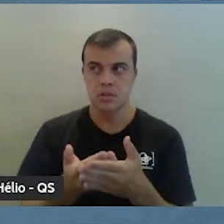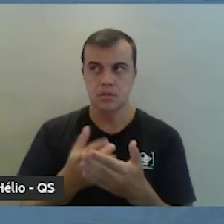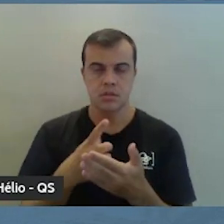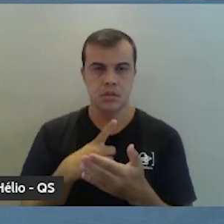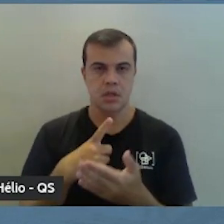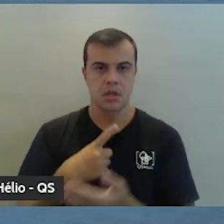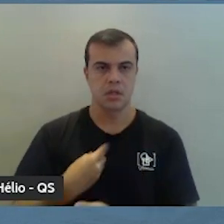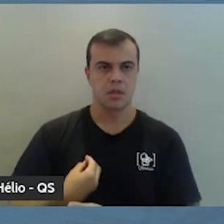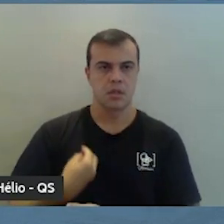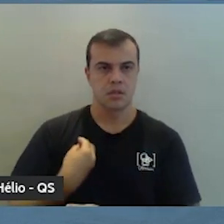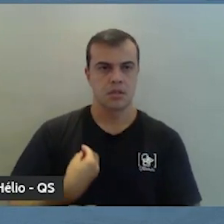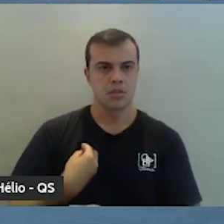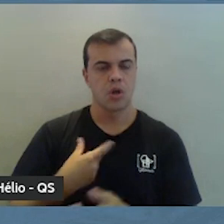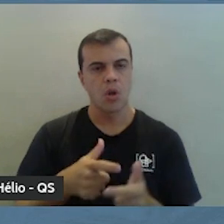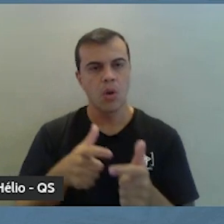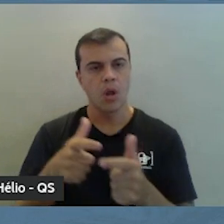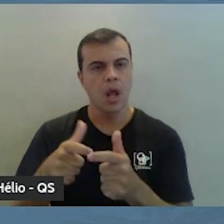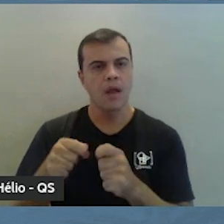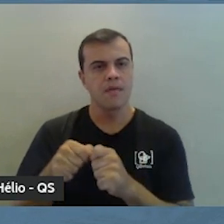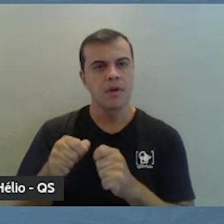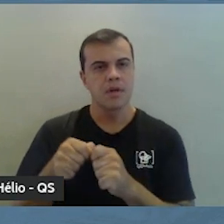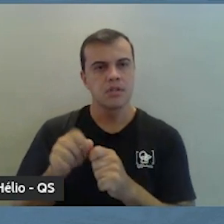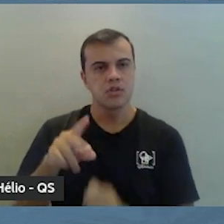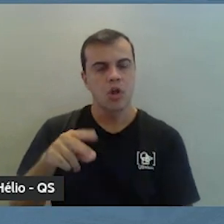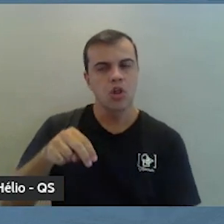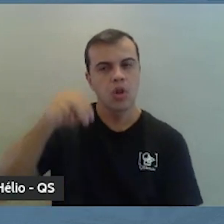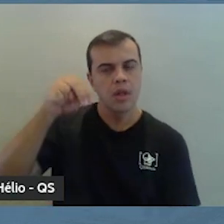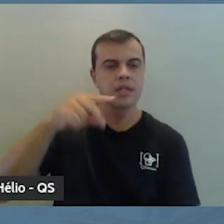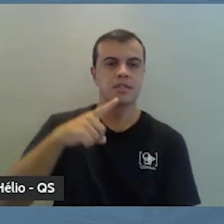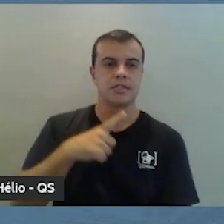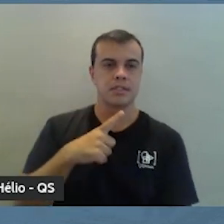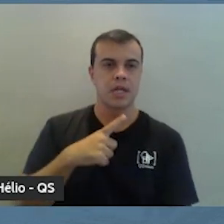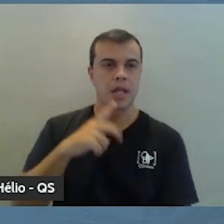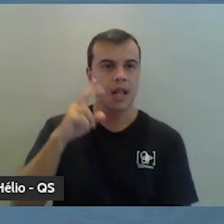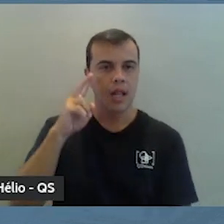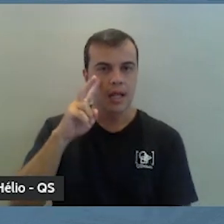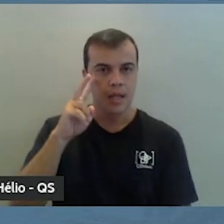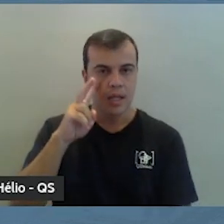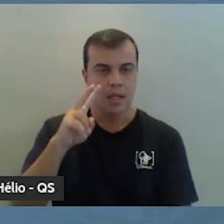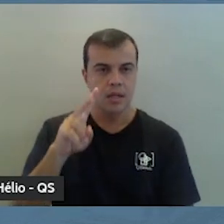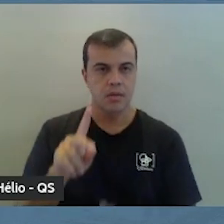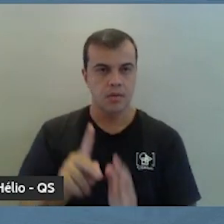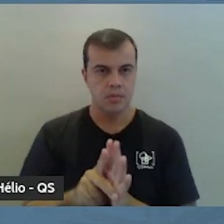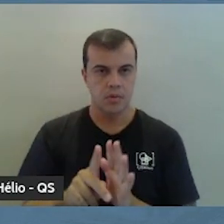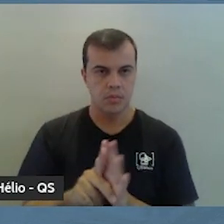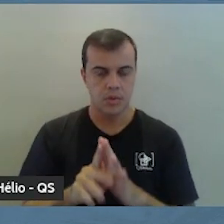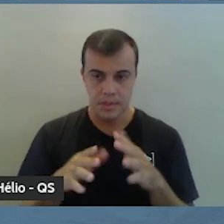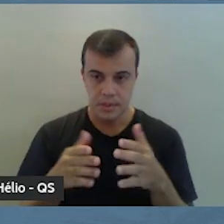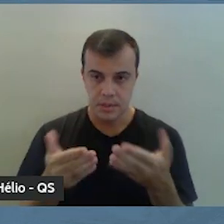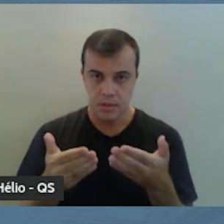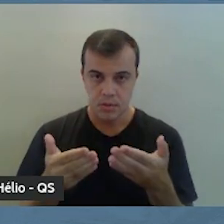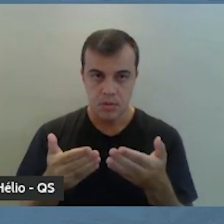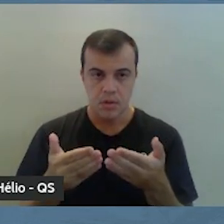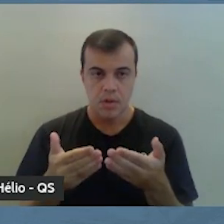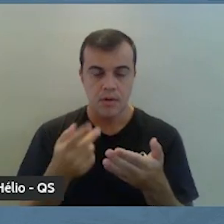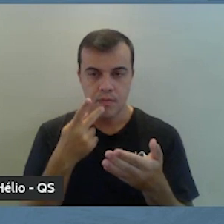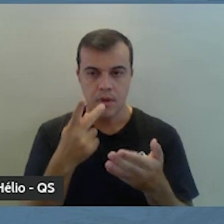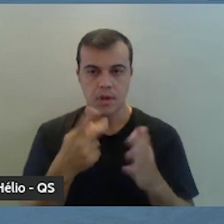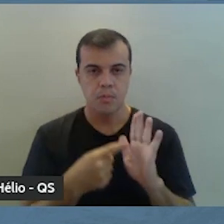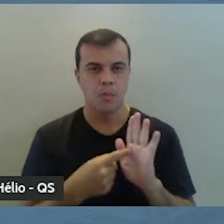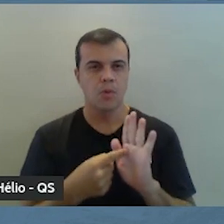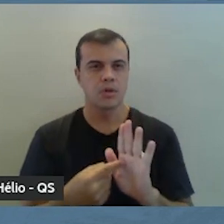existem, e aqueles casos que só no Nordeste existem, né? Das lendas que só no Nordeste existem. E ele